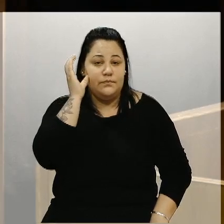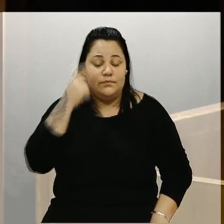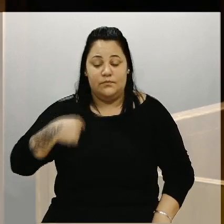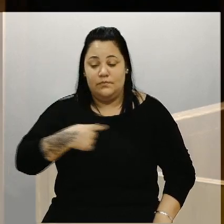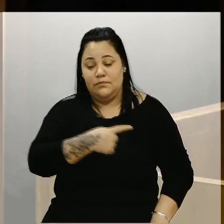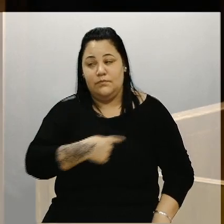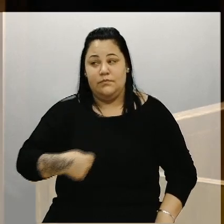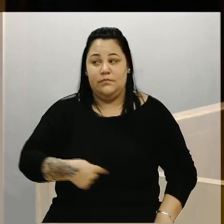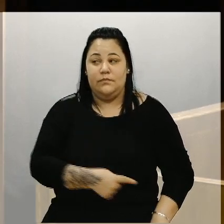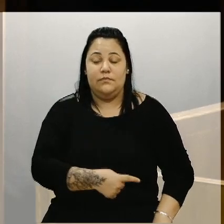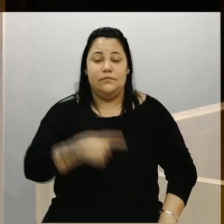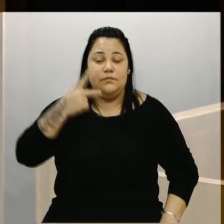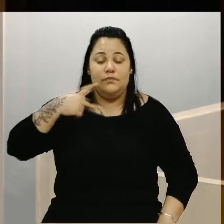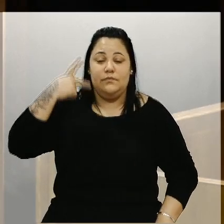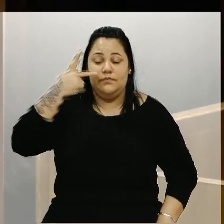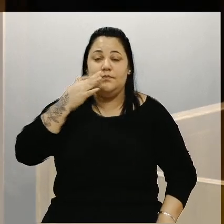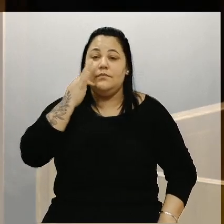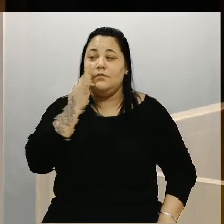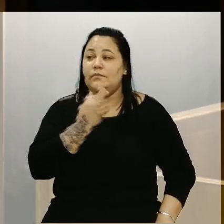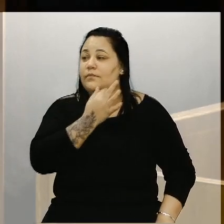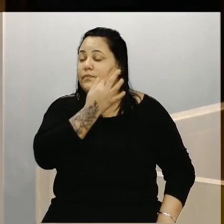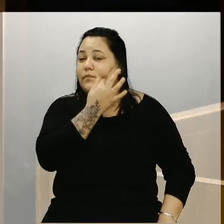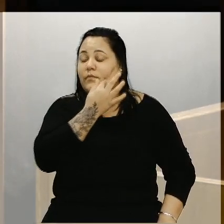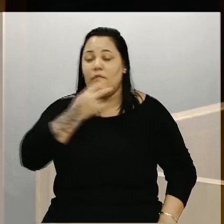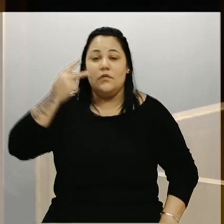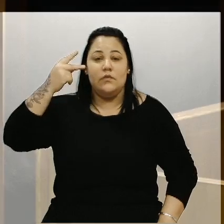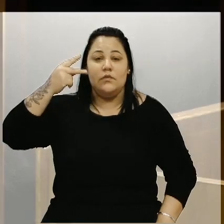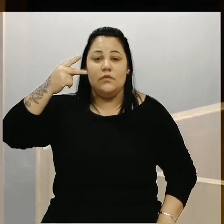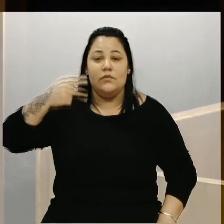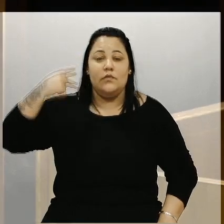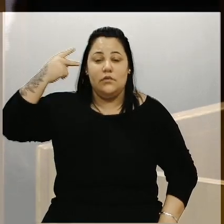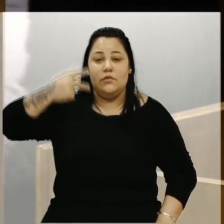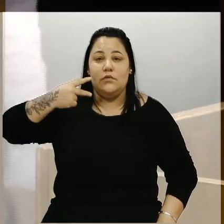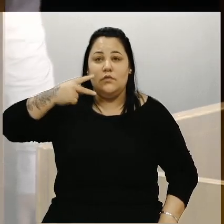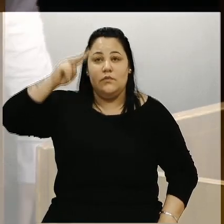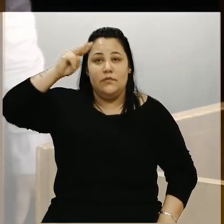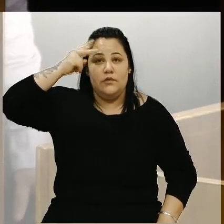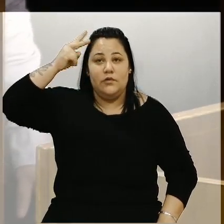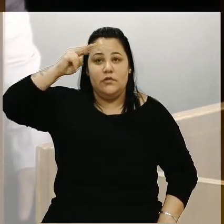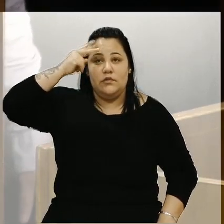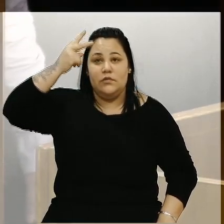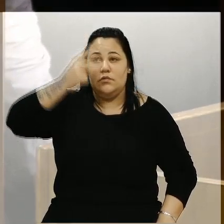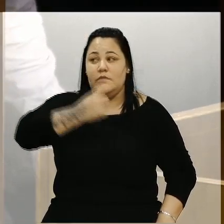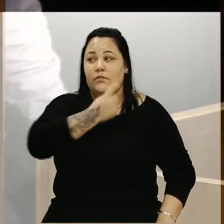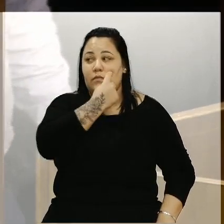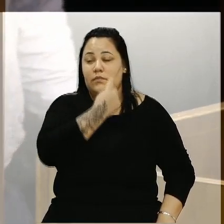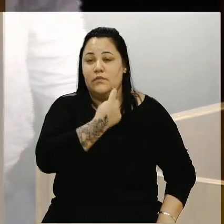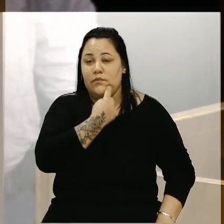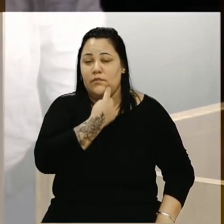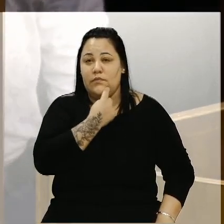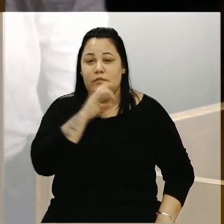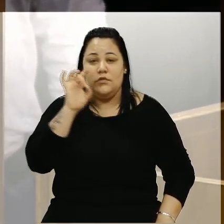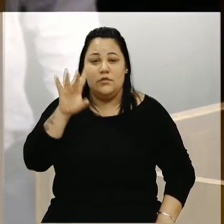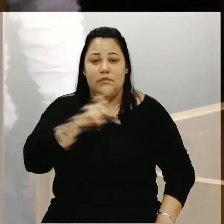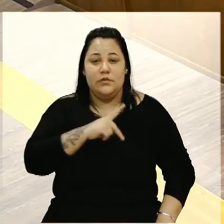Zanquim, vereadora Tatiane Frisso, vereadores Velocino Ues e Wagner Petrini. Era isso, presidente.